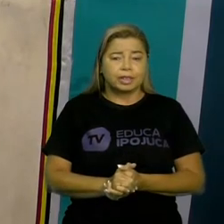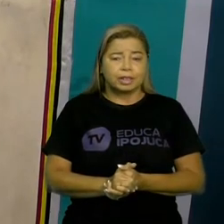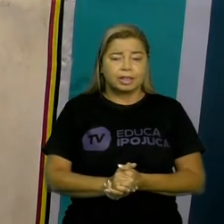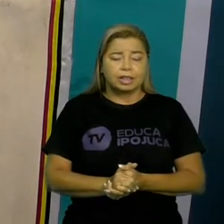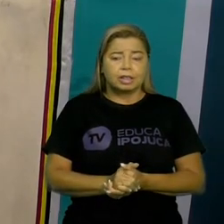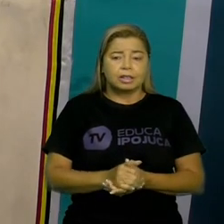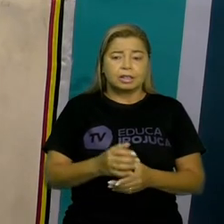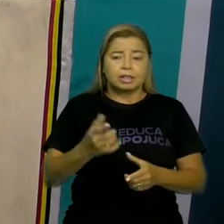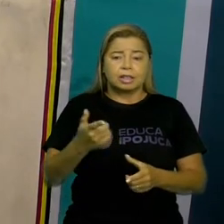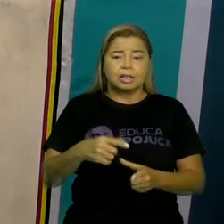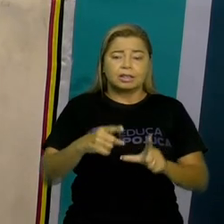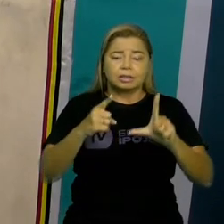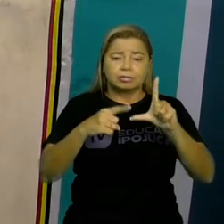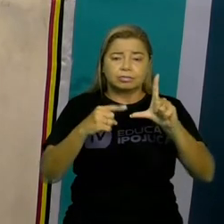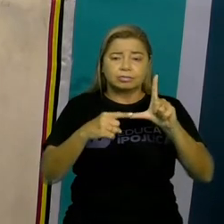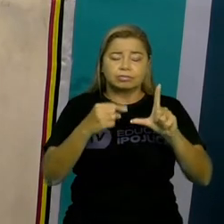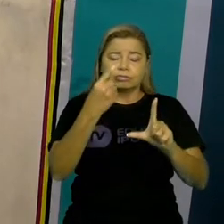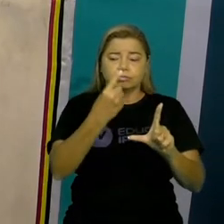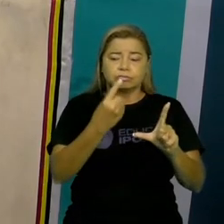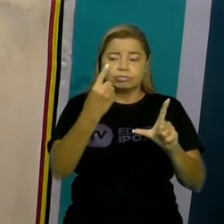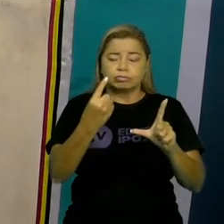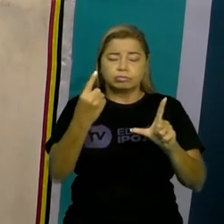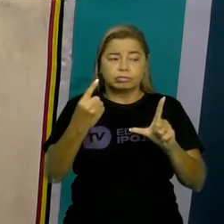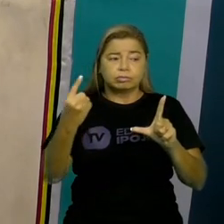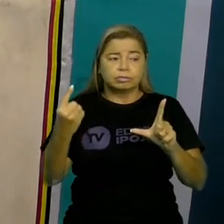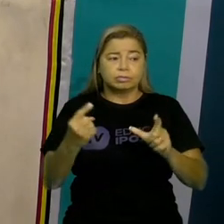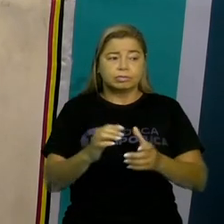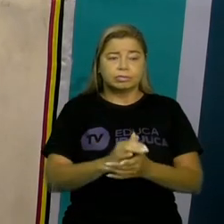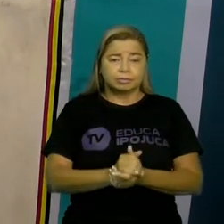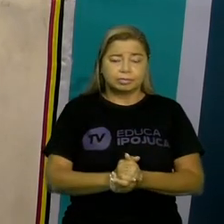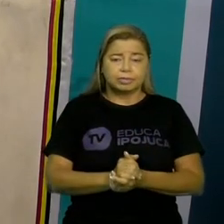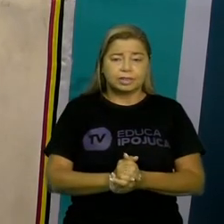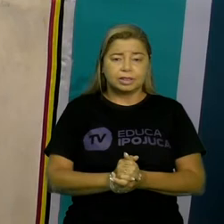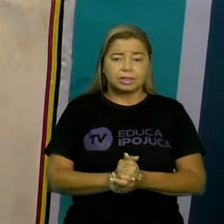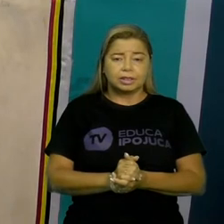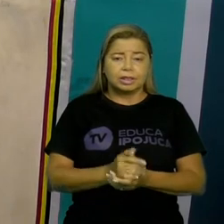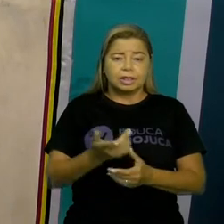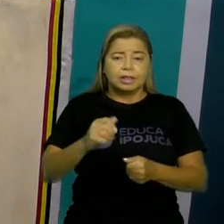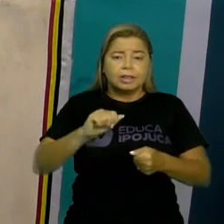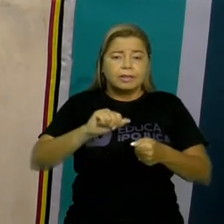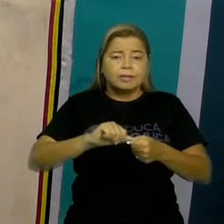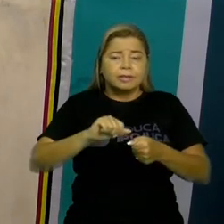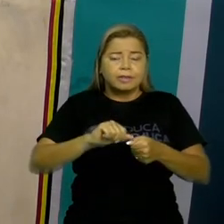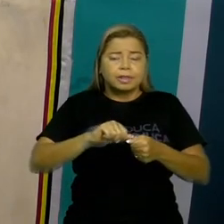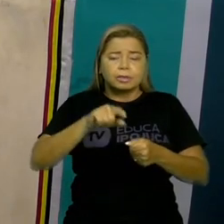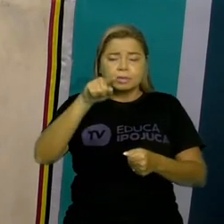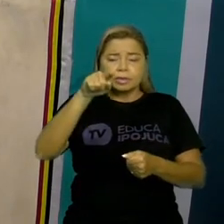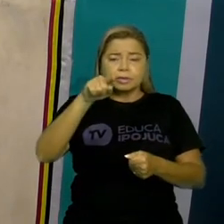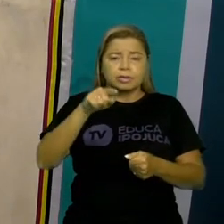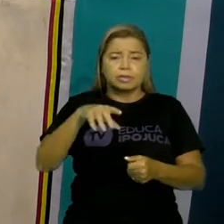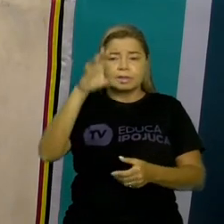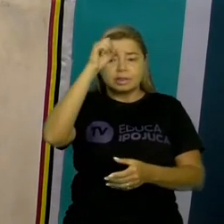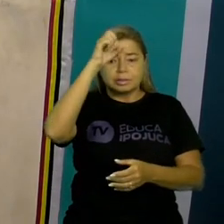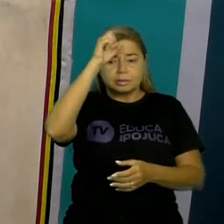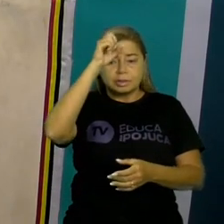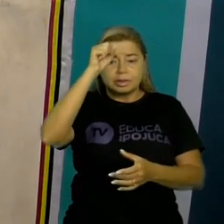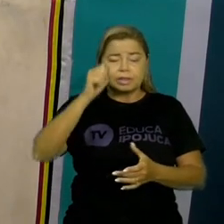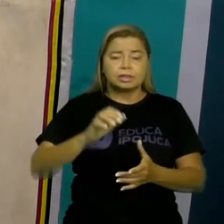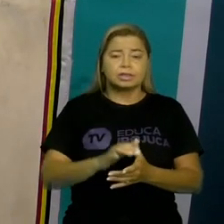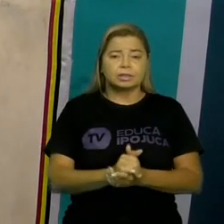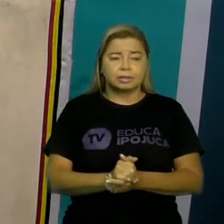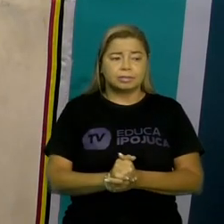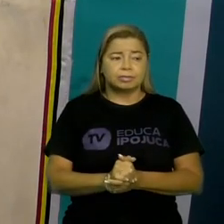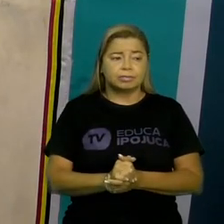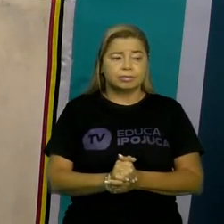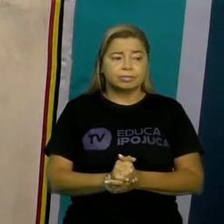letrinha, tá certo? A tia trouxe algumas prontas aqui, mas vai fazer para mostrar para vocês, ó. Vai